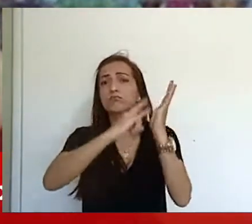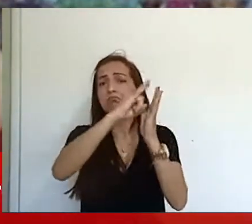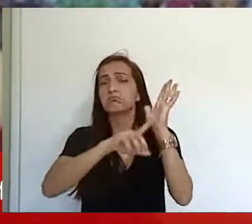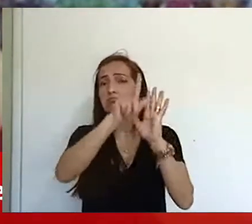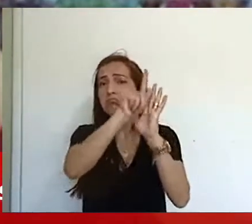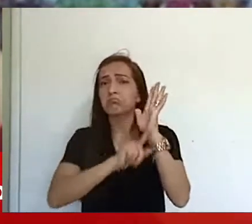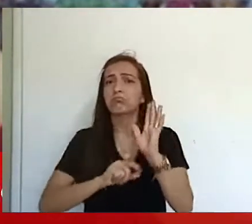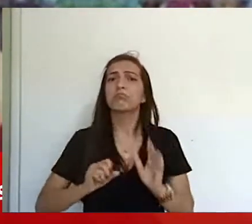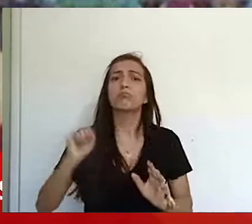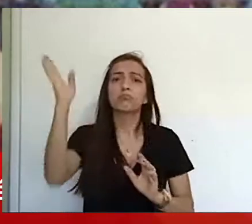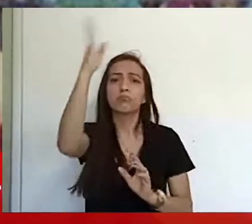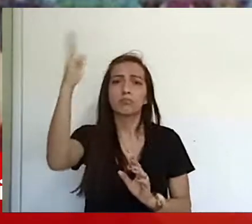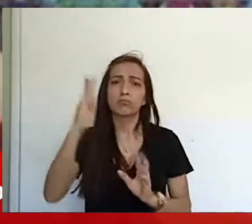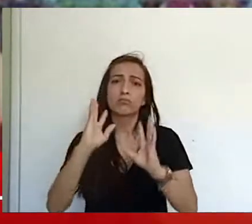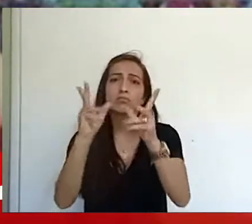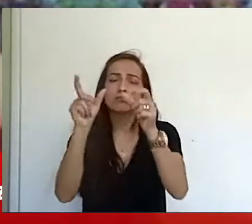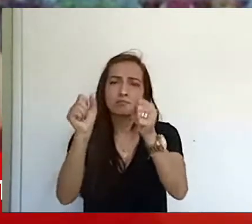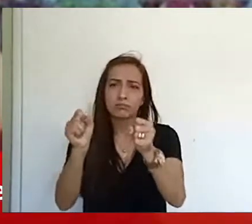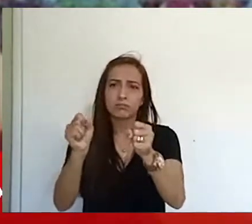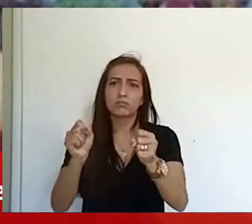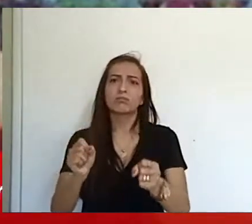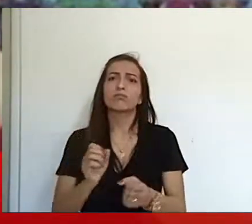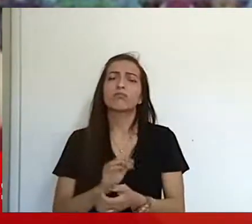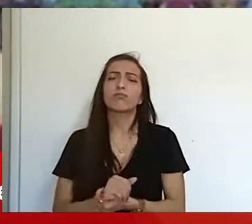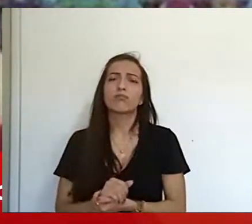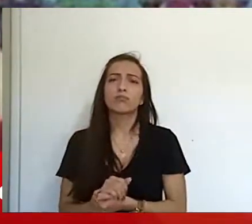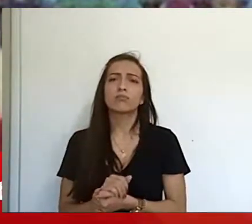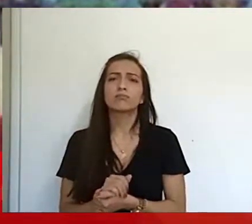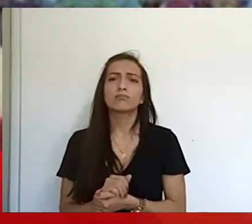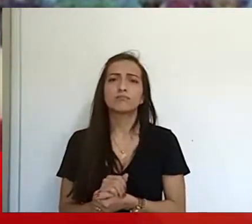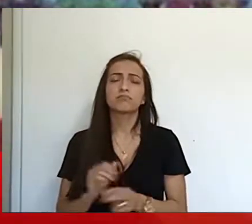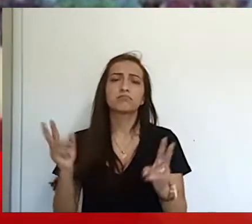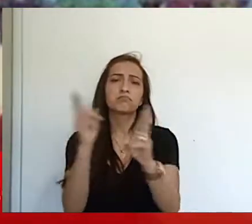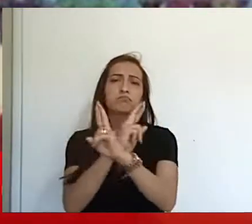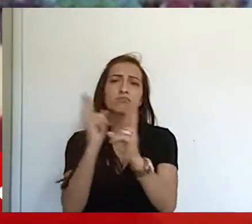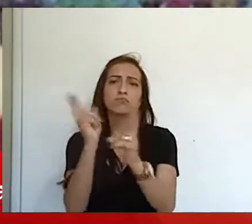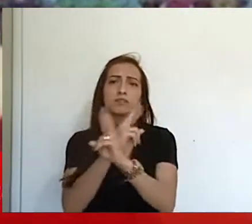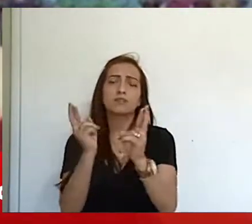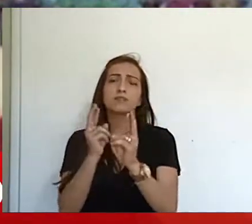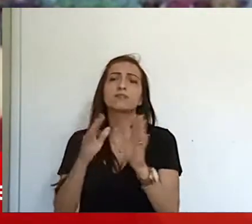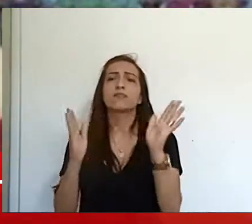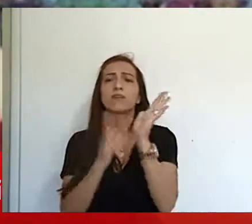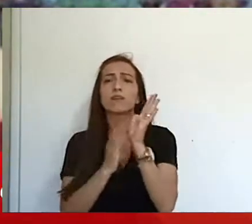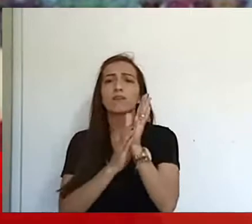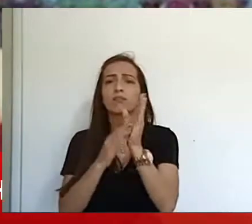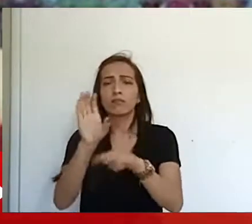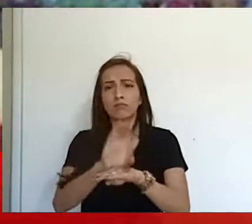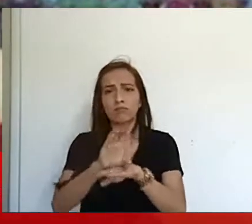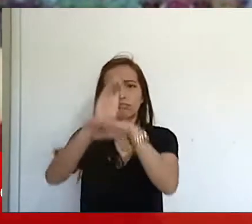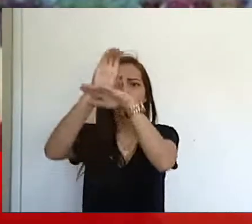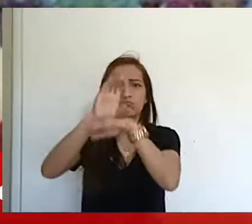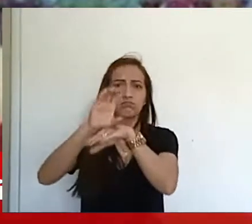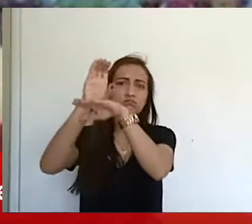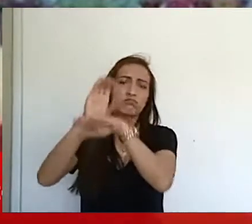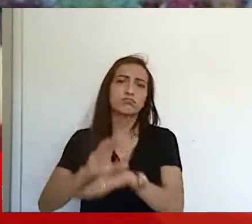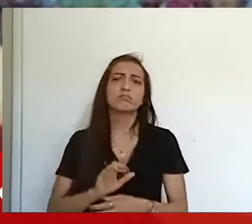relação a esse parecer do Conselho. E o Conselho, ele traz